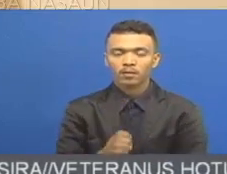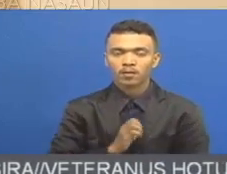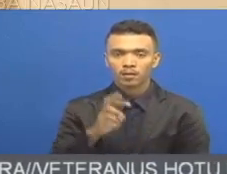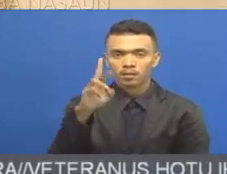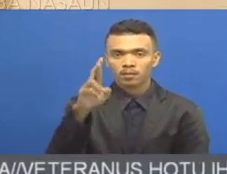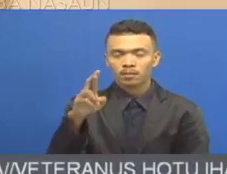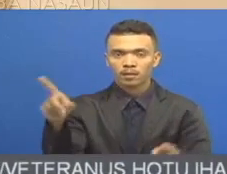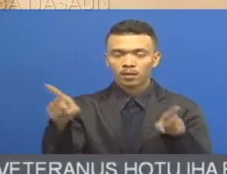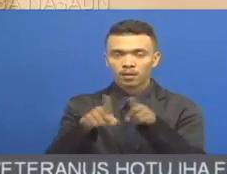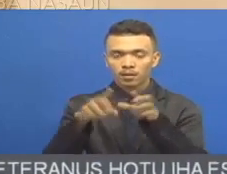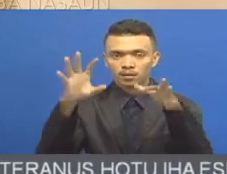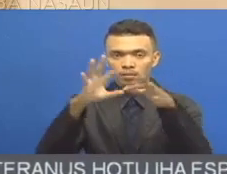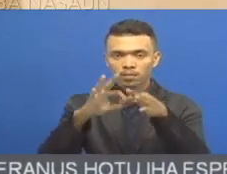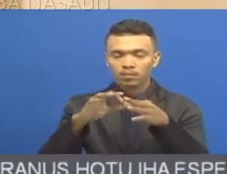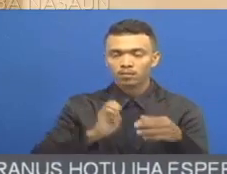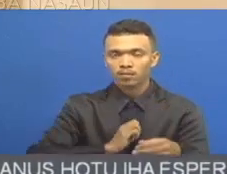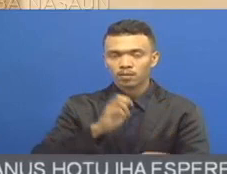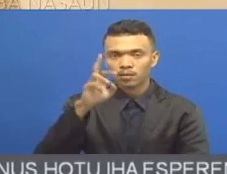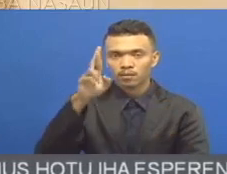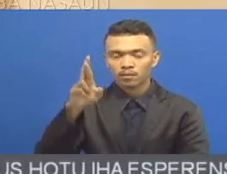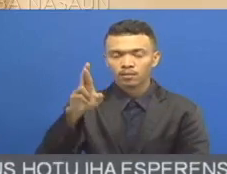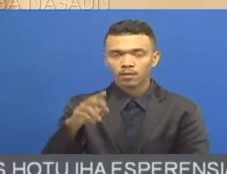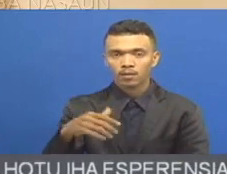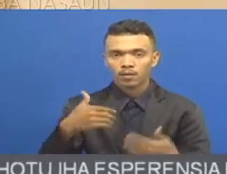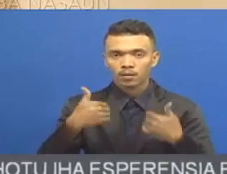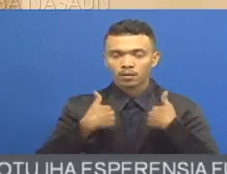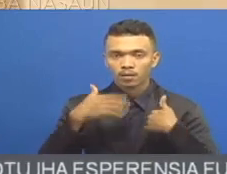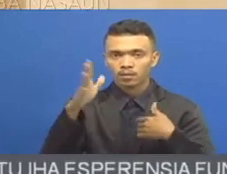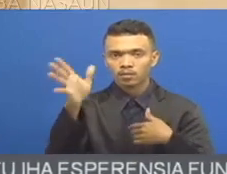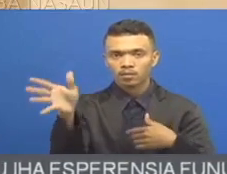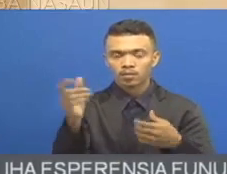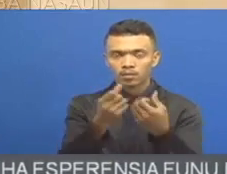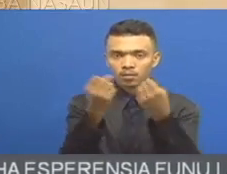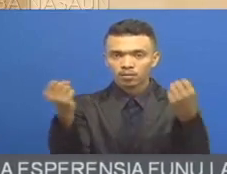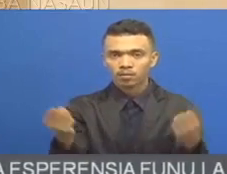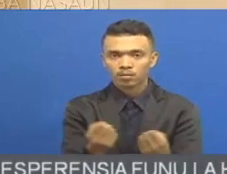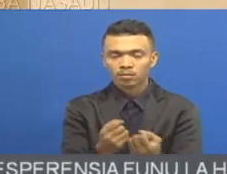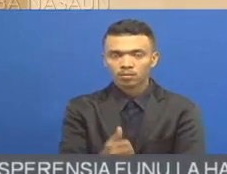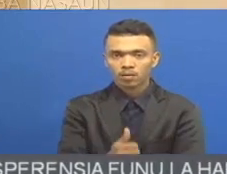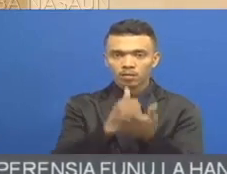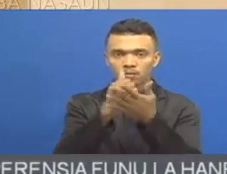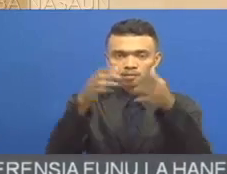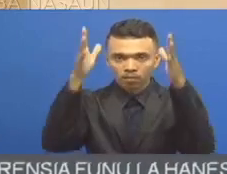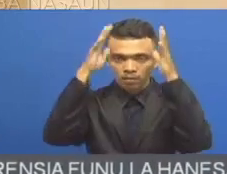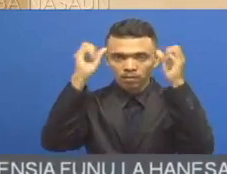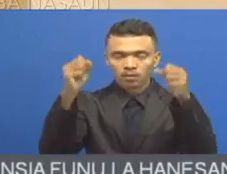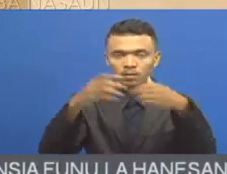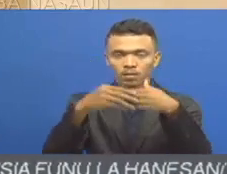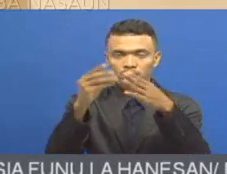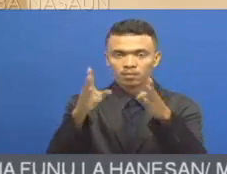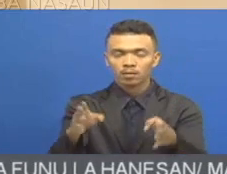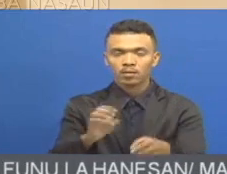conselho consultivo municipal de Ermeira e a 50 sucos apoio o presidente da autoridade da entidade Ermeira